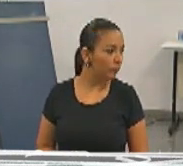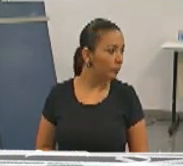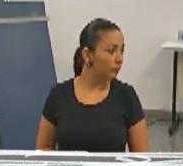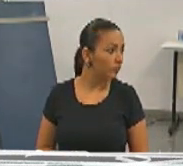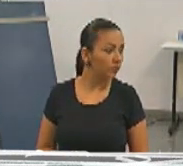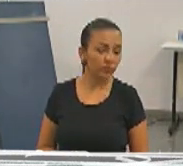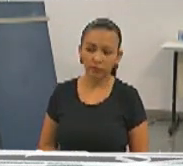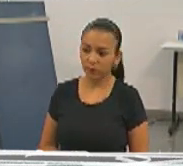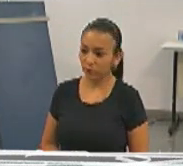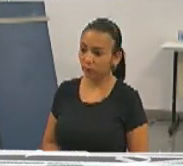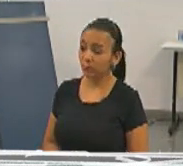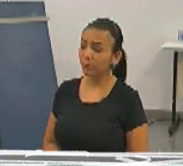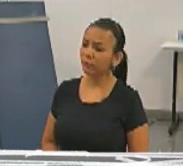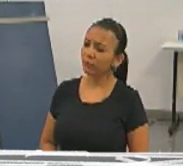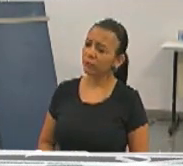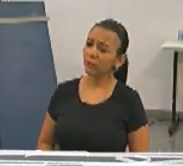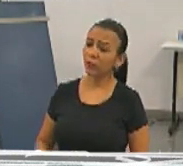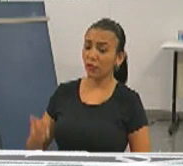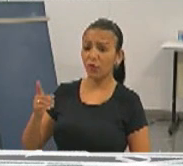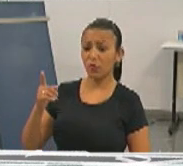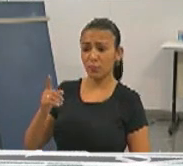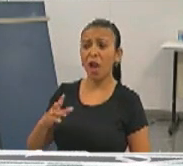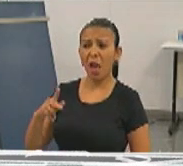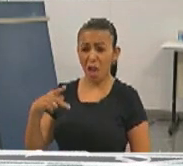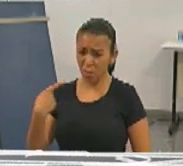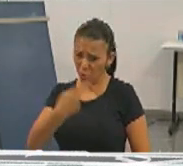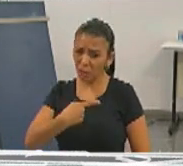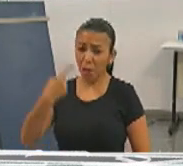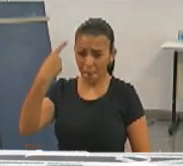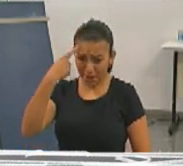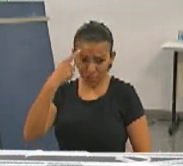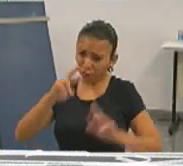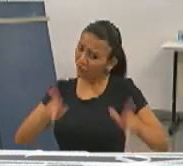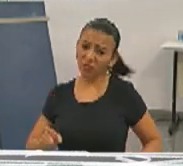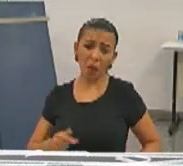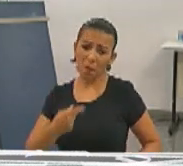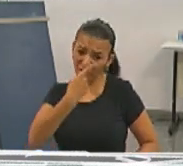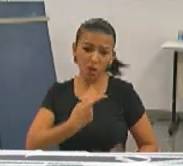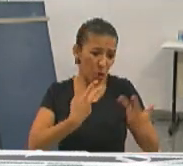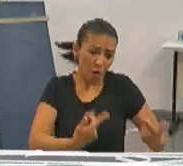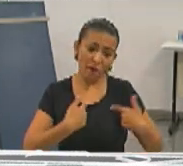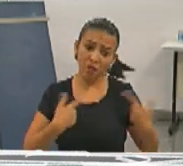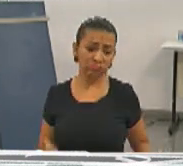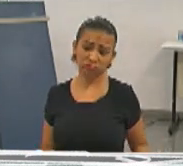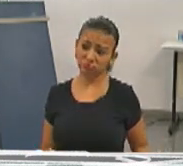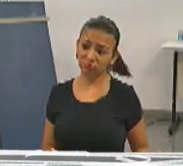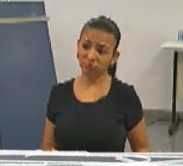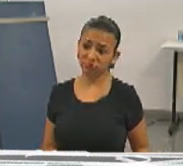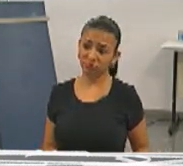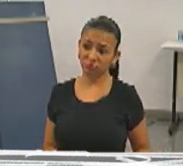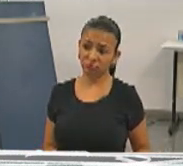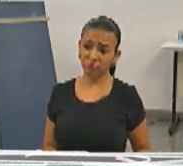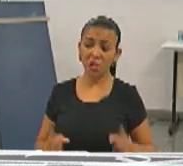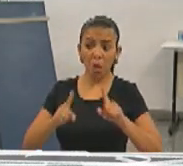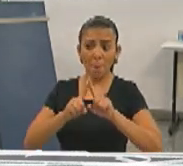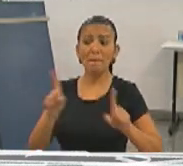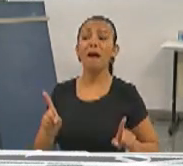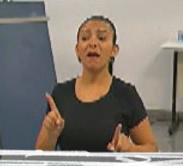Um minuto. O senhor disse que nós pensamos diferente, mas tentou falar a mesma coisa que eu. Então, na